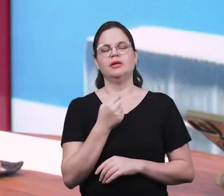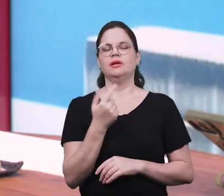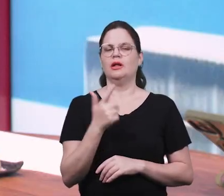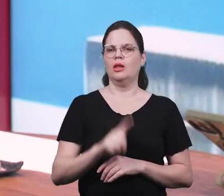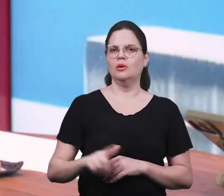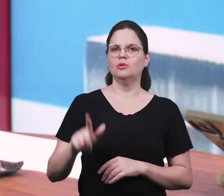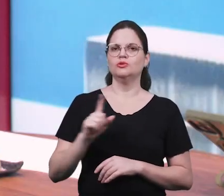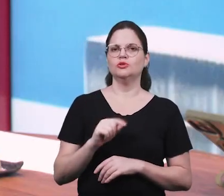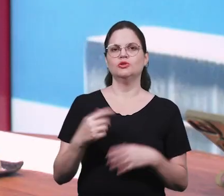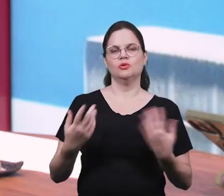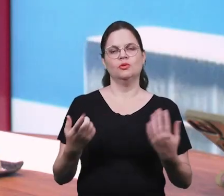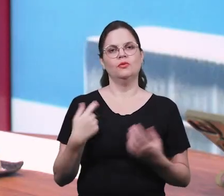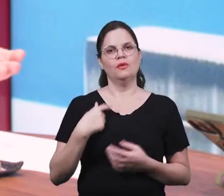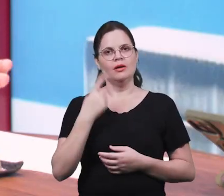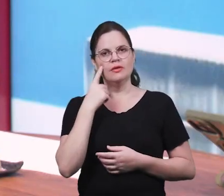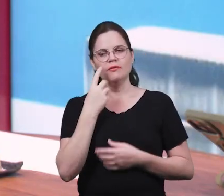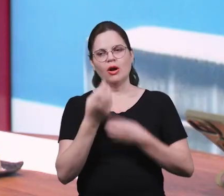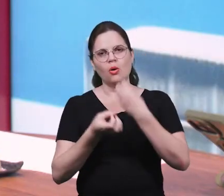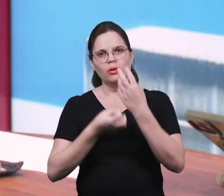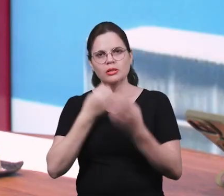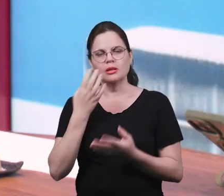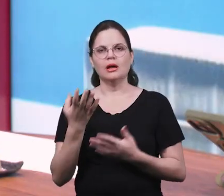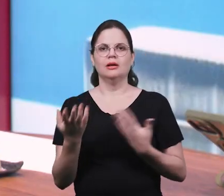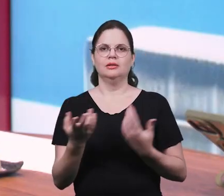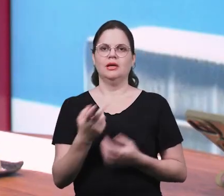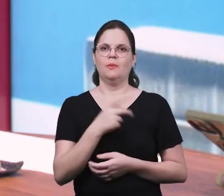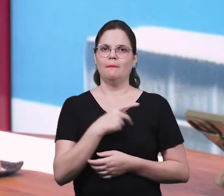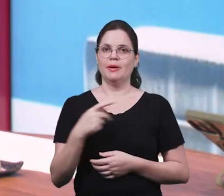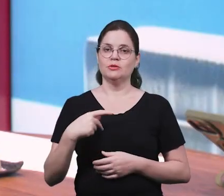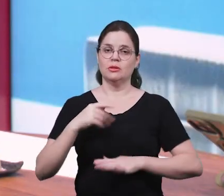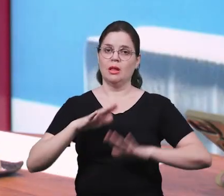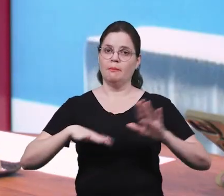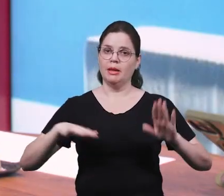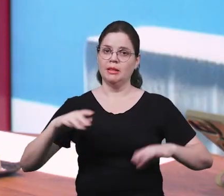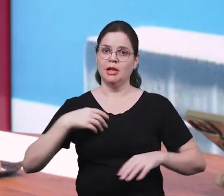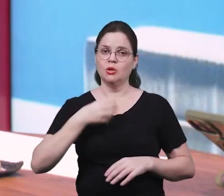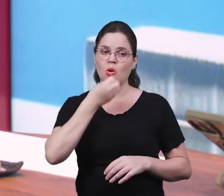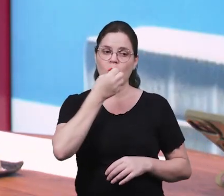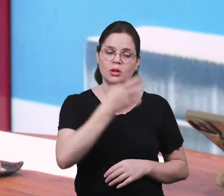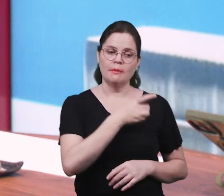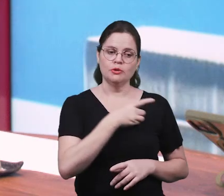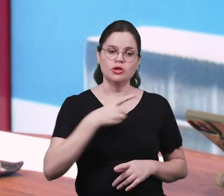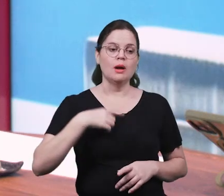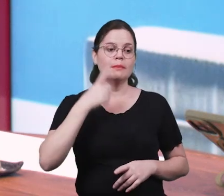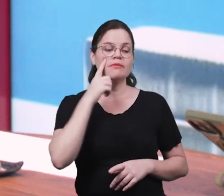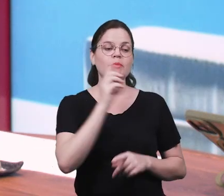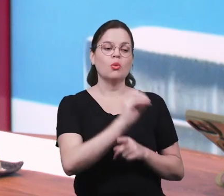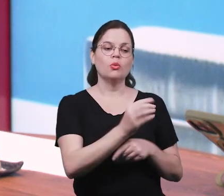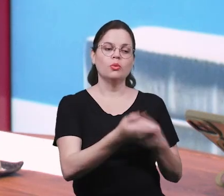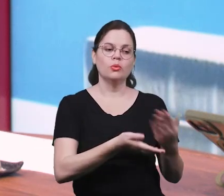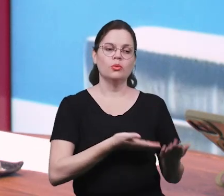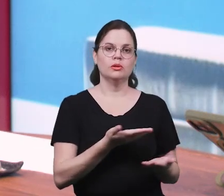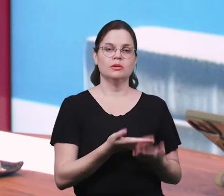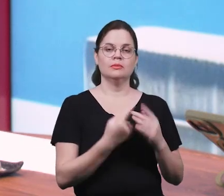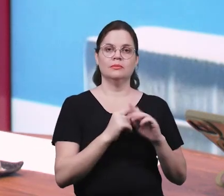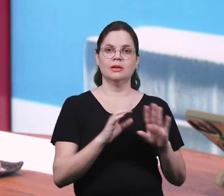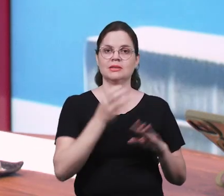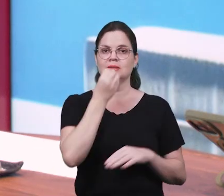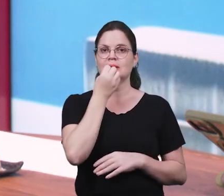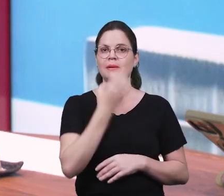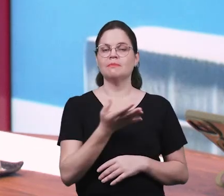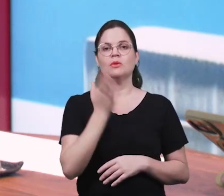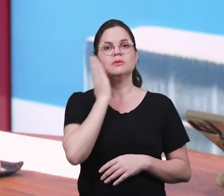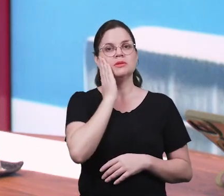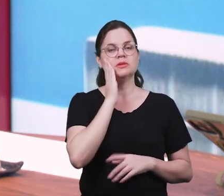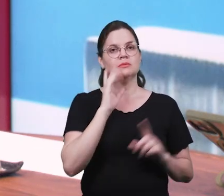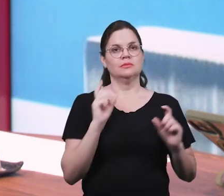ministério, vai passar para os diáconos as necessidades. Mas como é bom a gente ver um diácono que se antecipa e